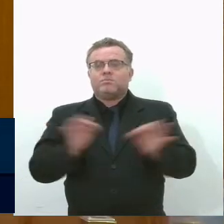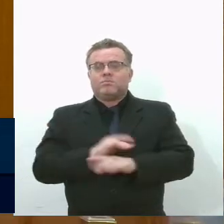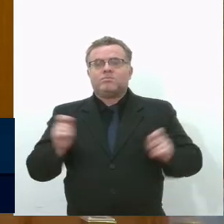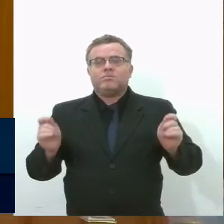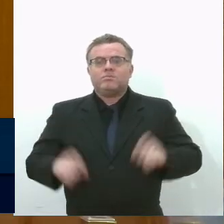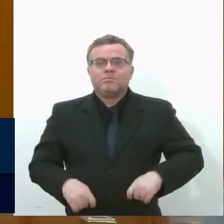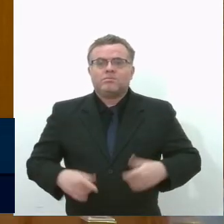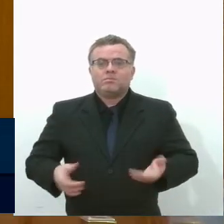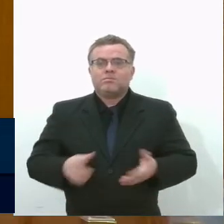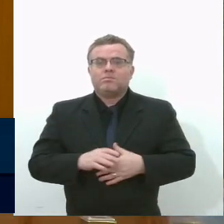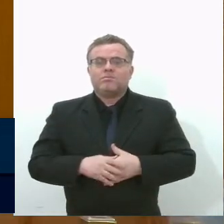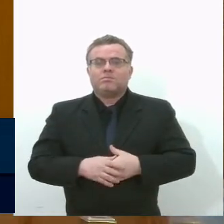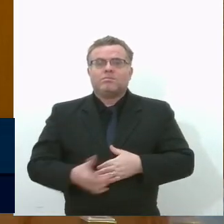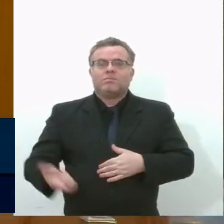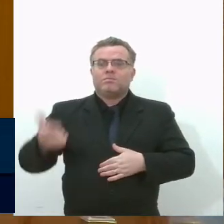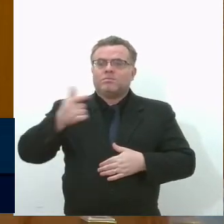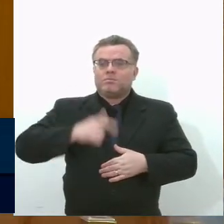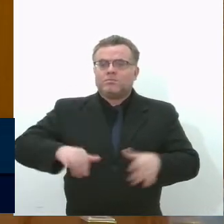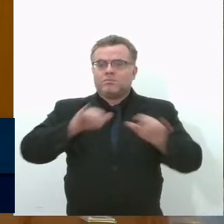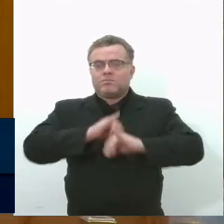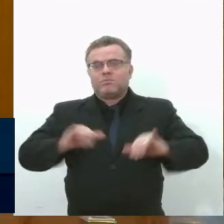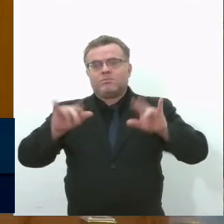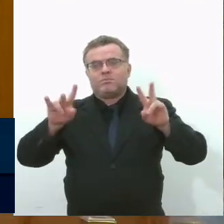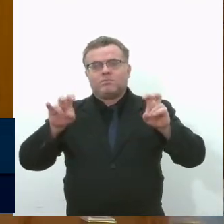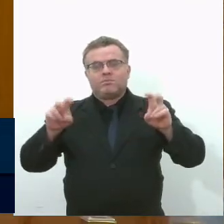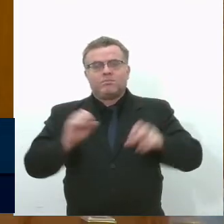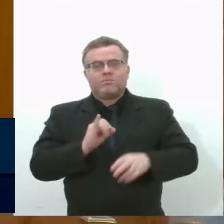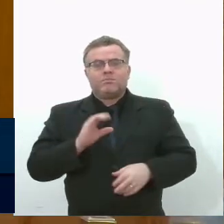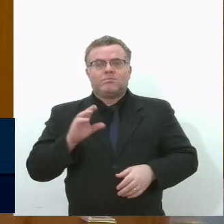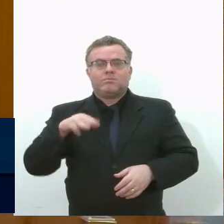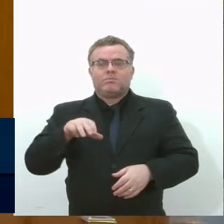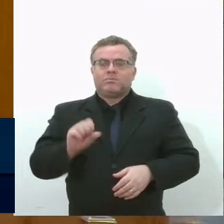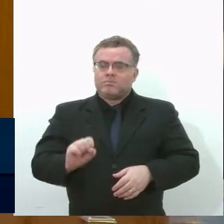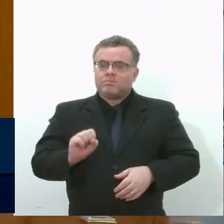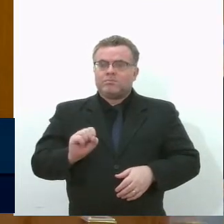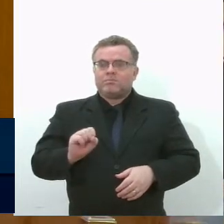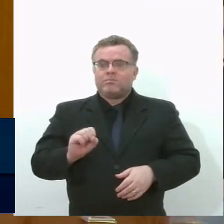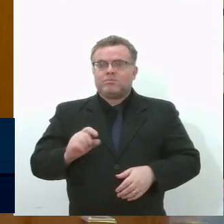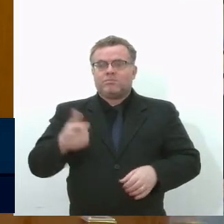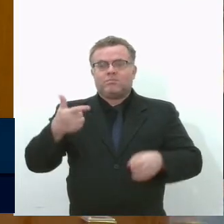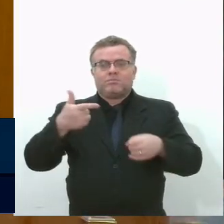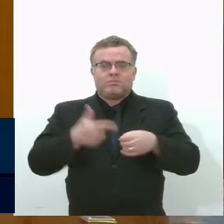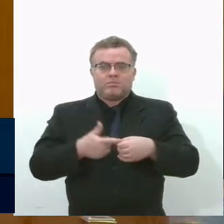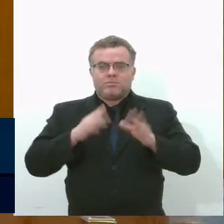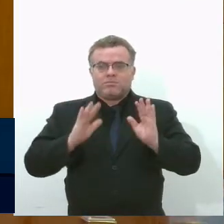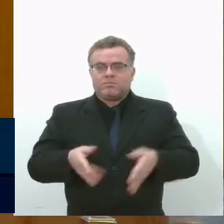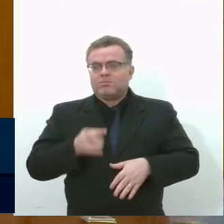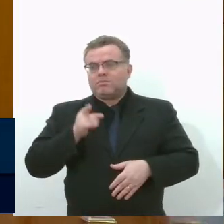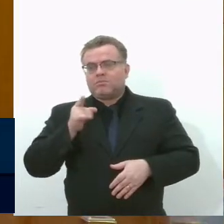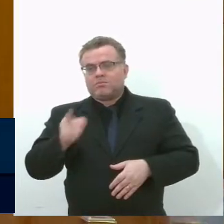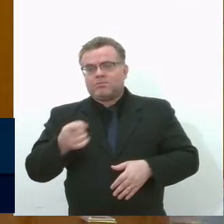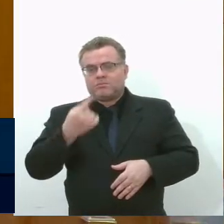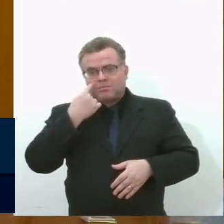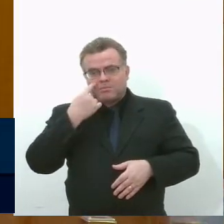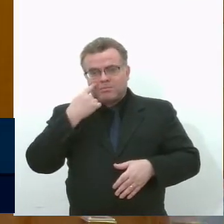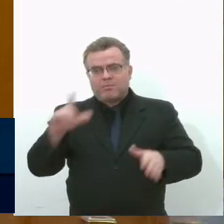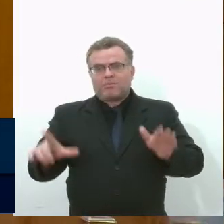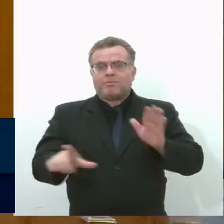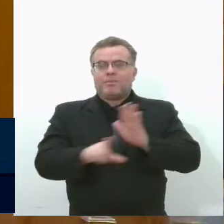vez, para tratar sobre a questão do ICMS dos combustíveis. Vimos aí uma lei que foi